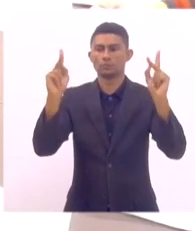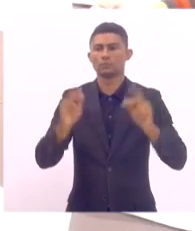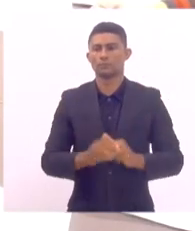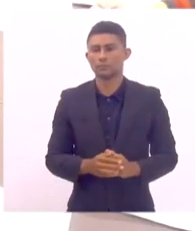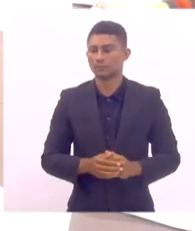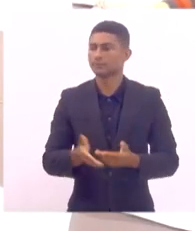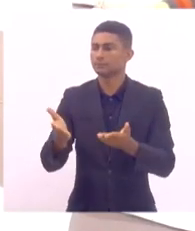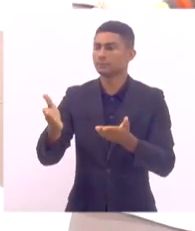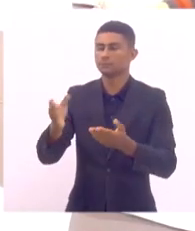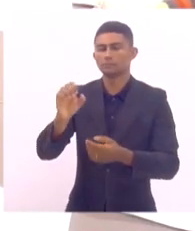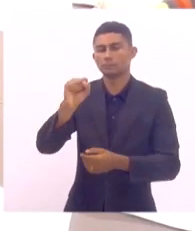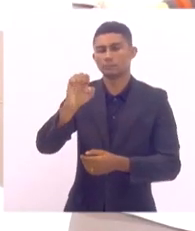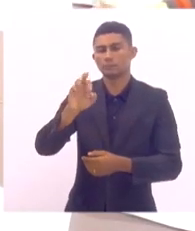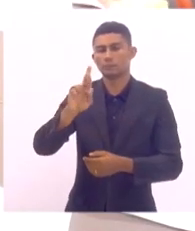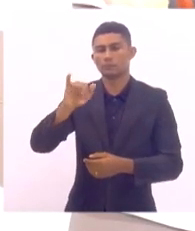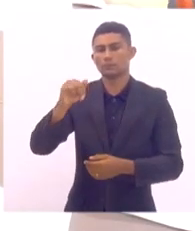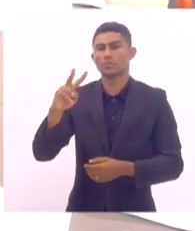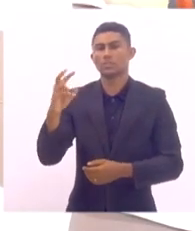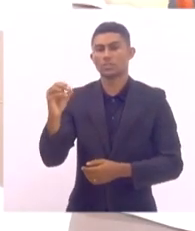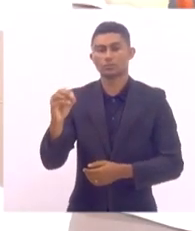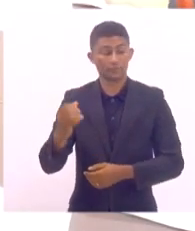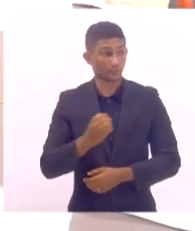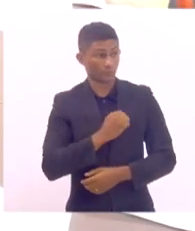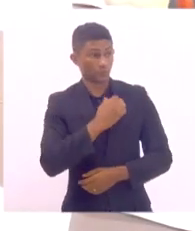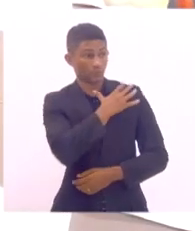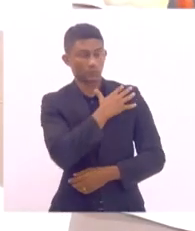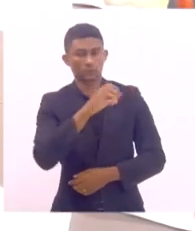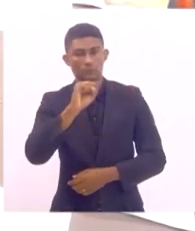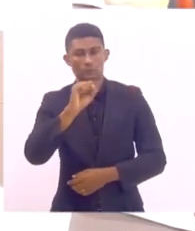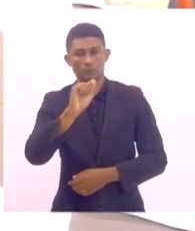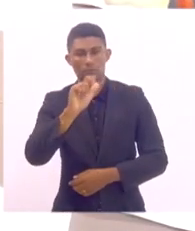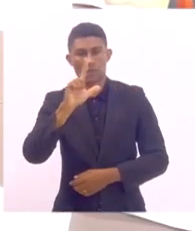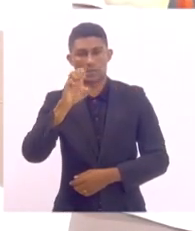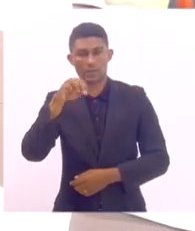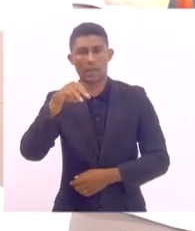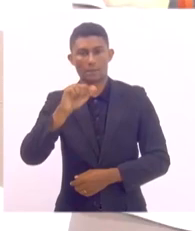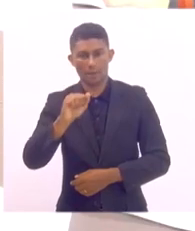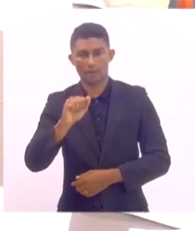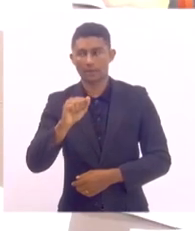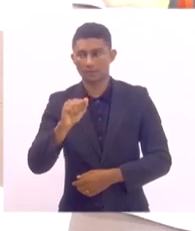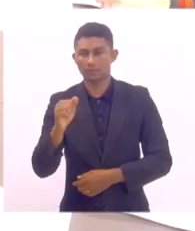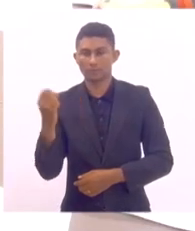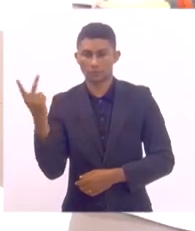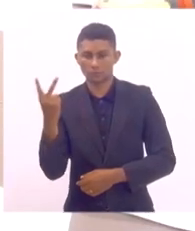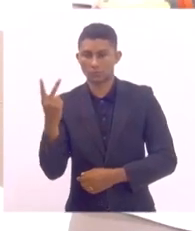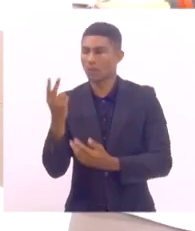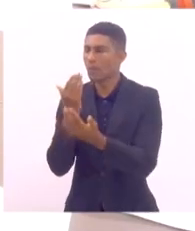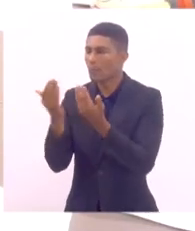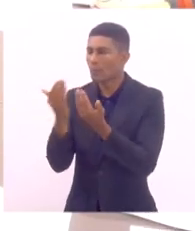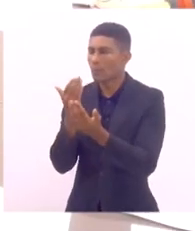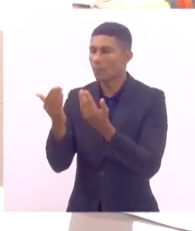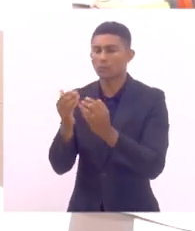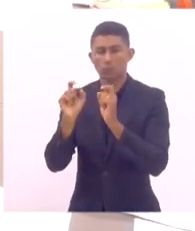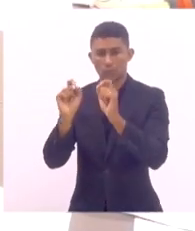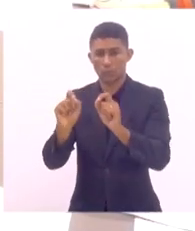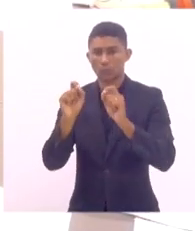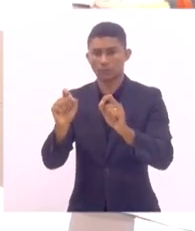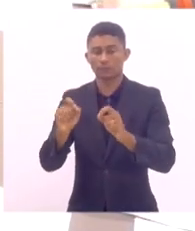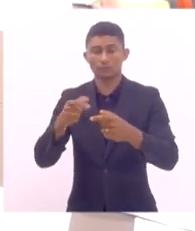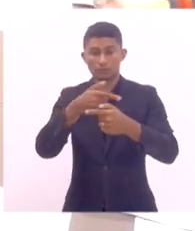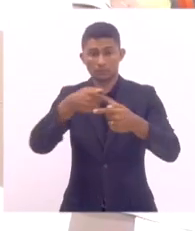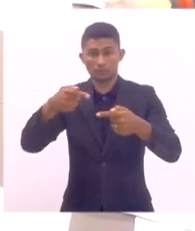Doutor Serginho. O coronel Salema fez uma ponderação comigo antes dessa reunião, presidente, que na semana passada